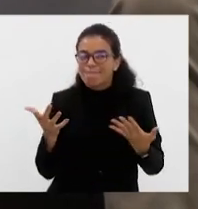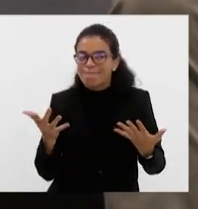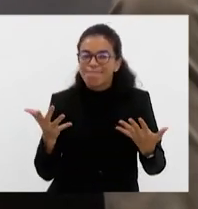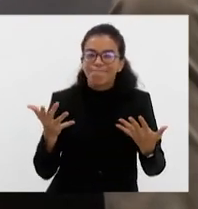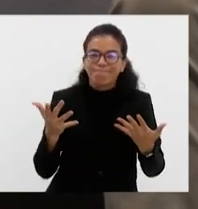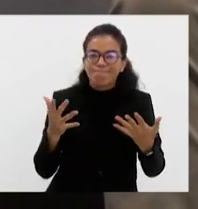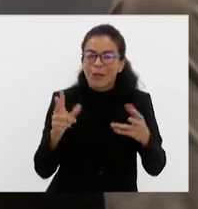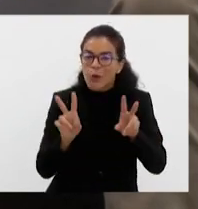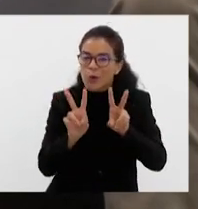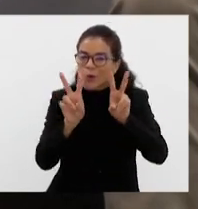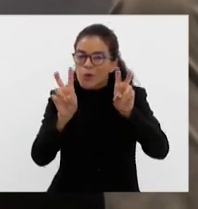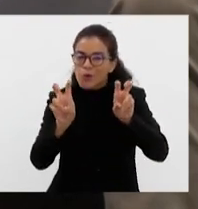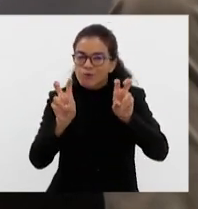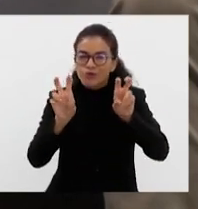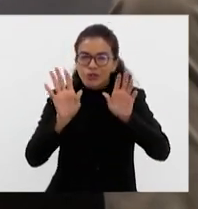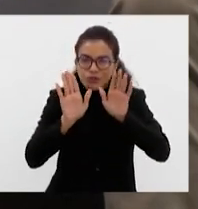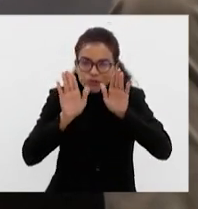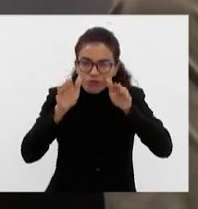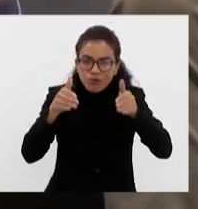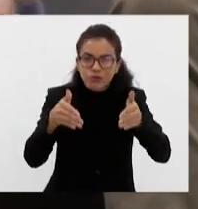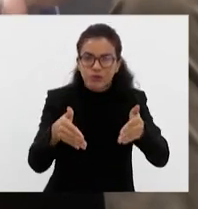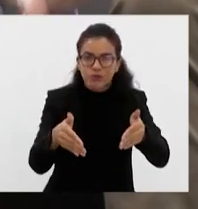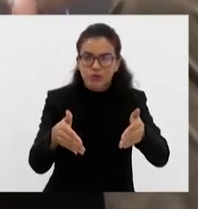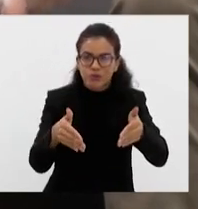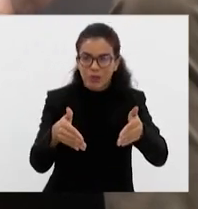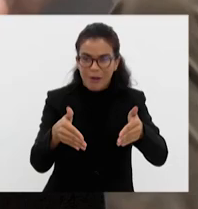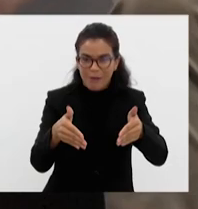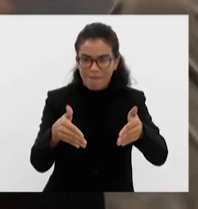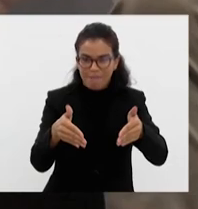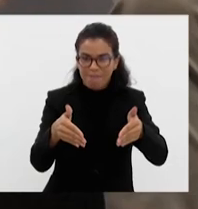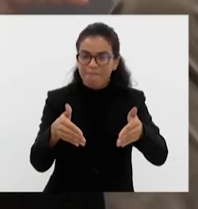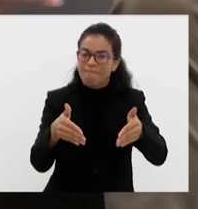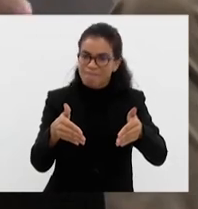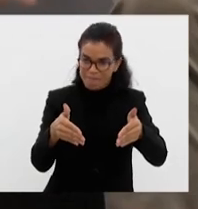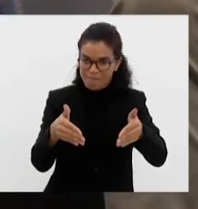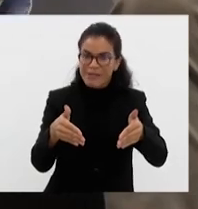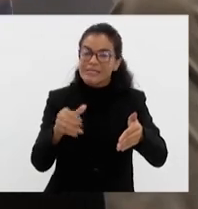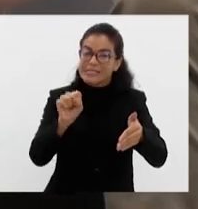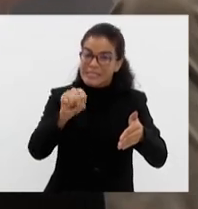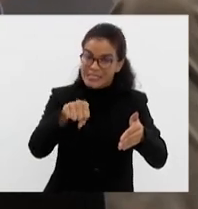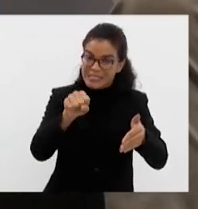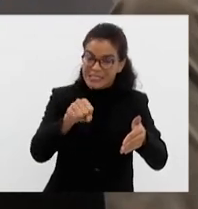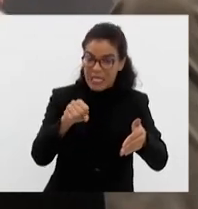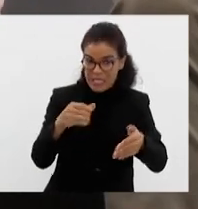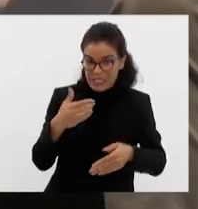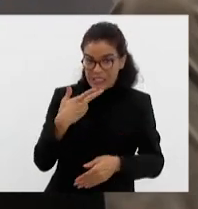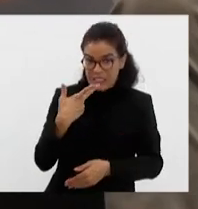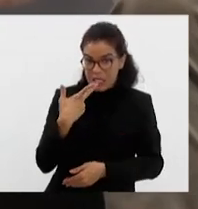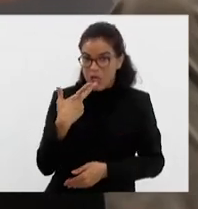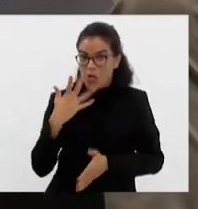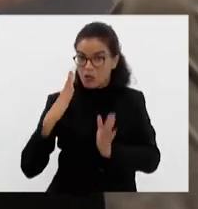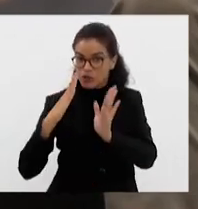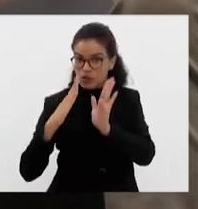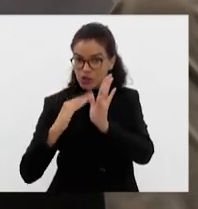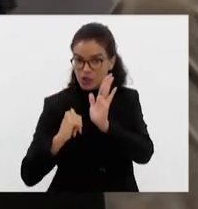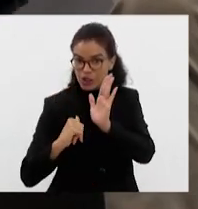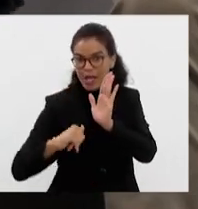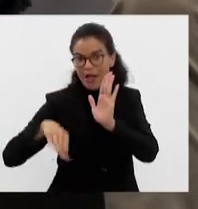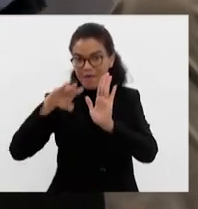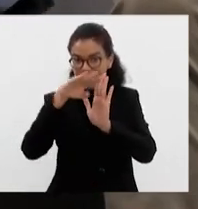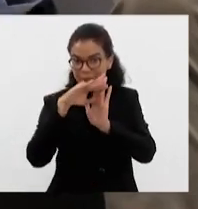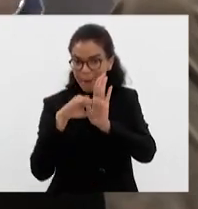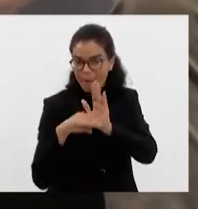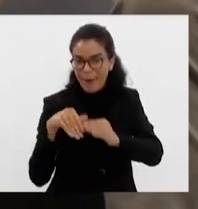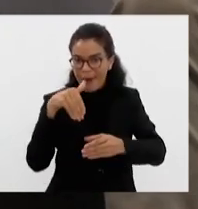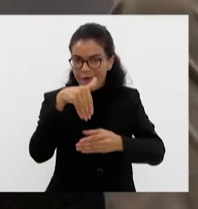um título específico para isso. Um artigo específico. Então, se eu fosse o senhor, eu retiraria de pauta, e por isso que